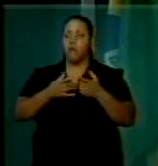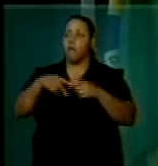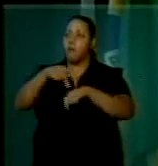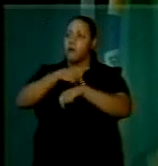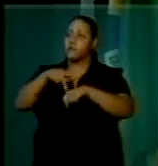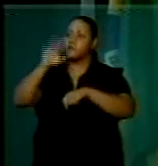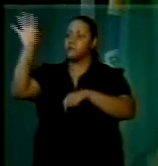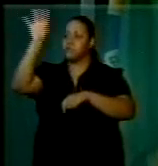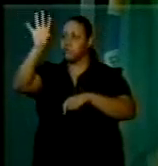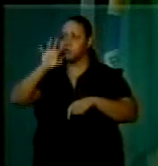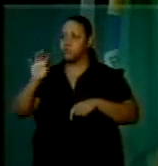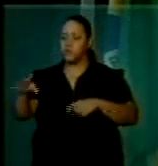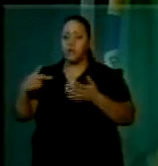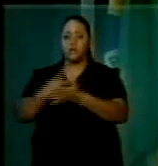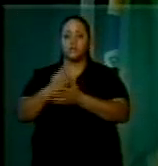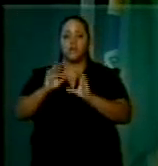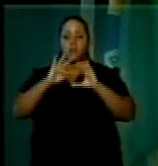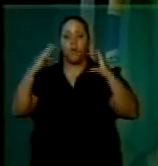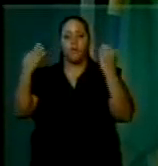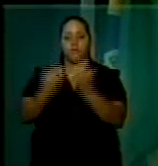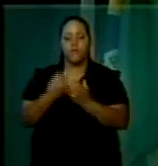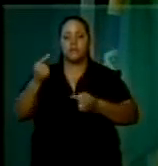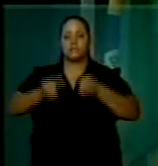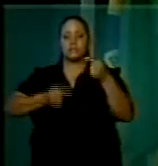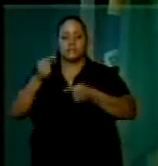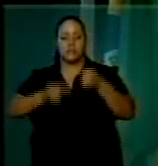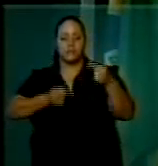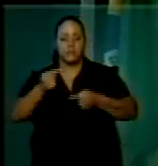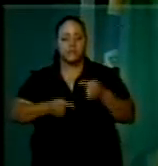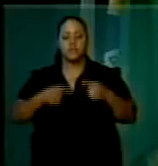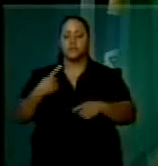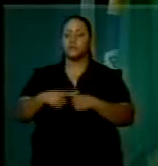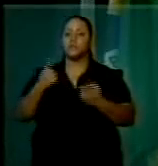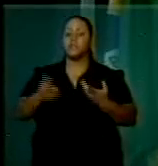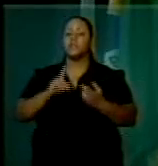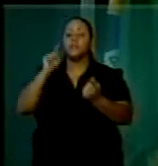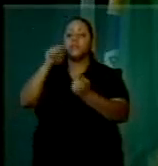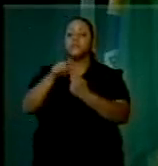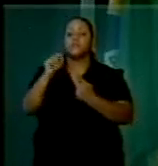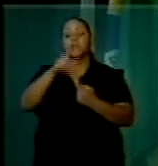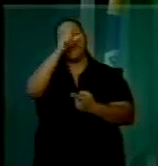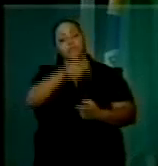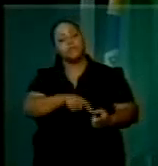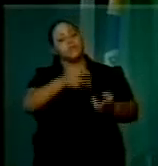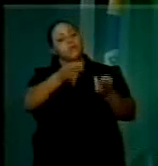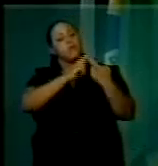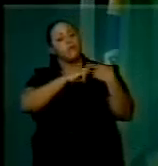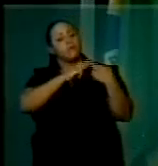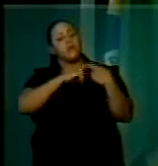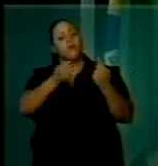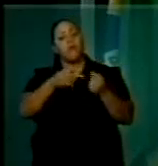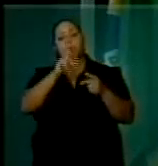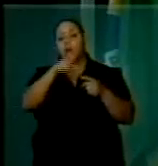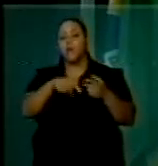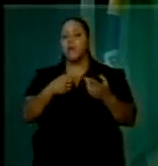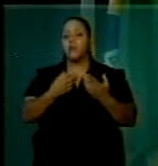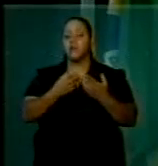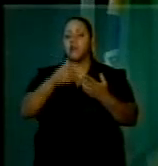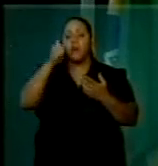realizavam-se conferências, debates e reuniões cujo objetivo era discutir o papel da mulher na sociedade